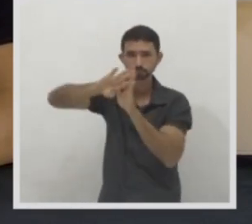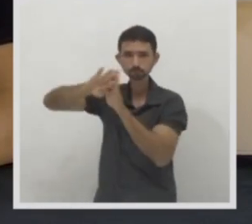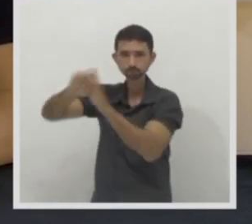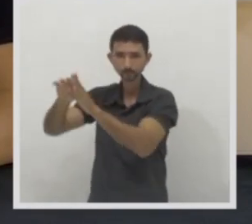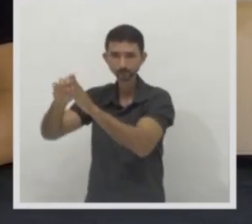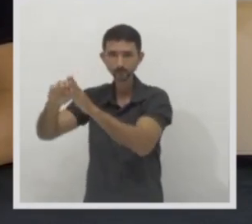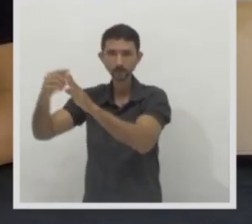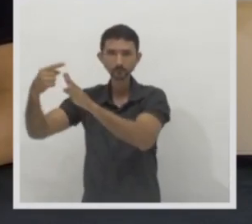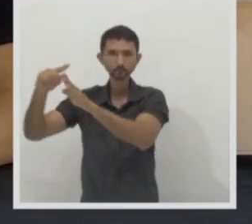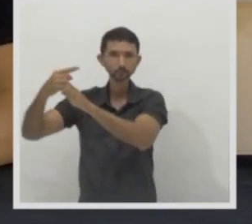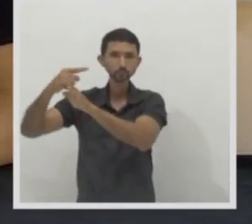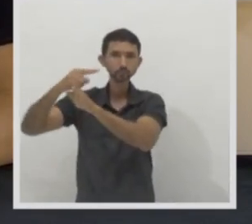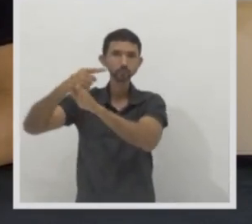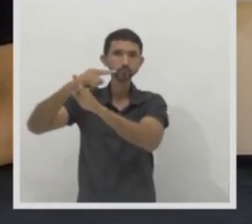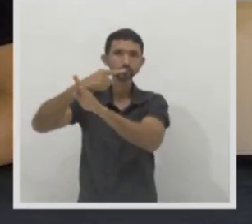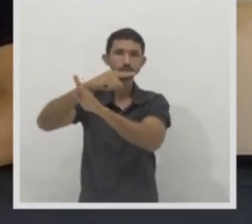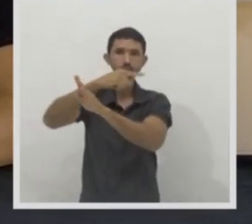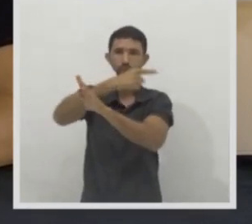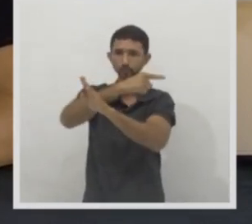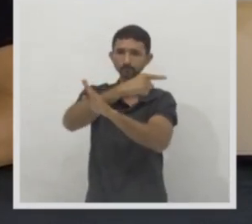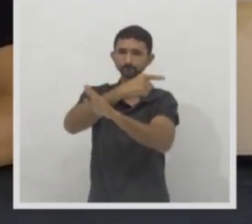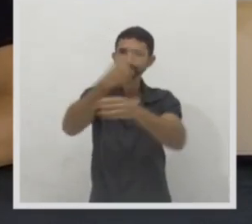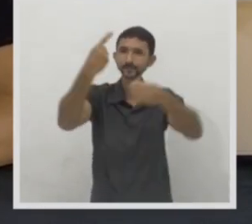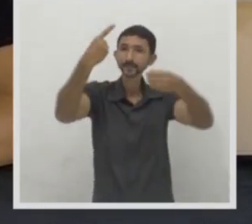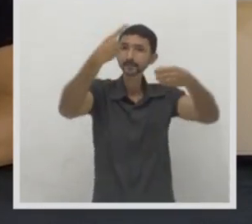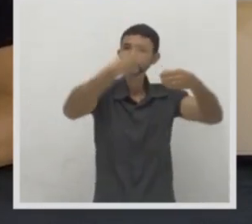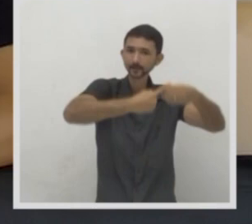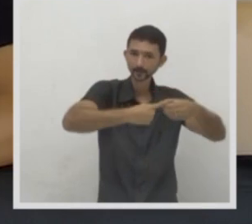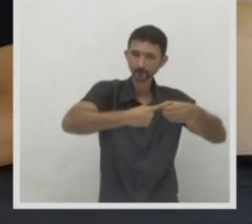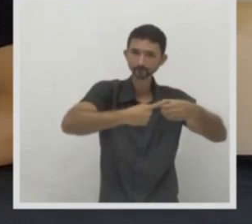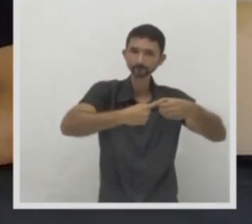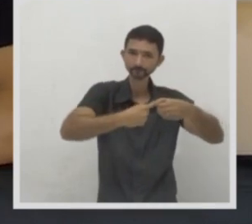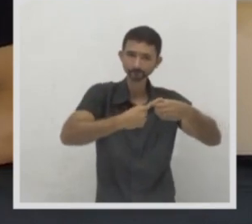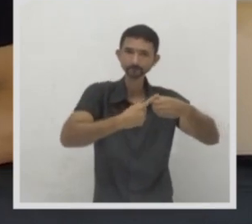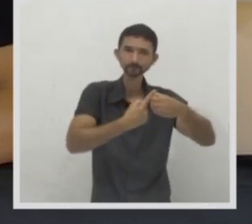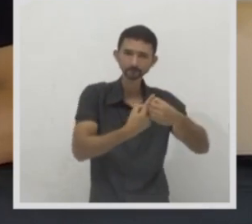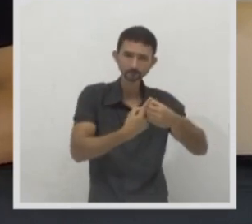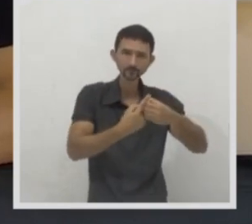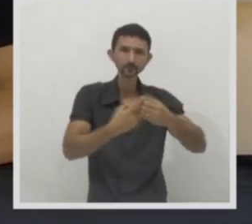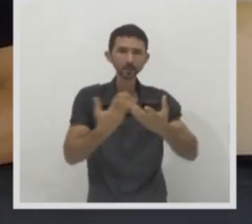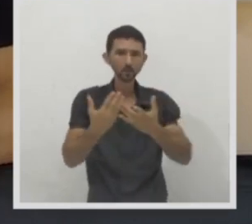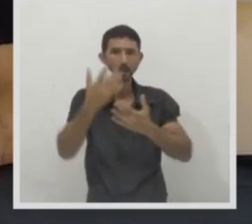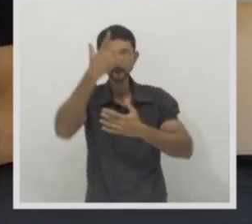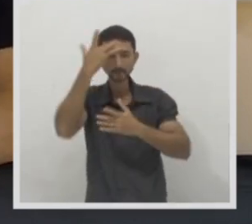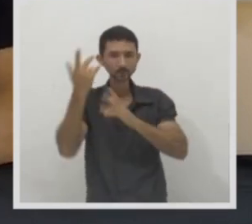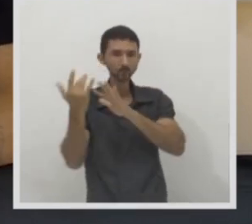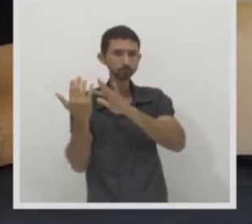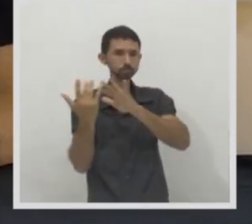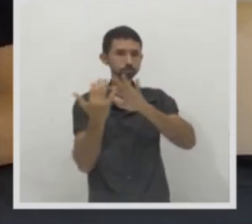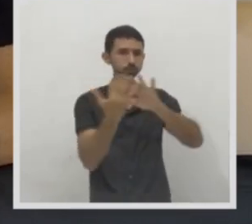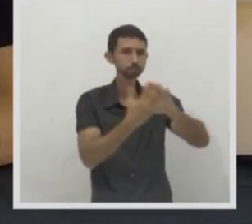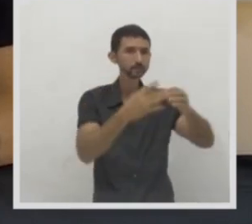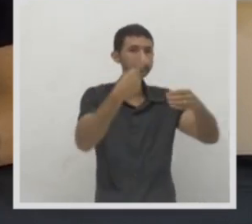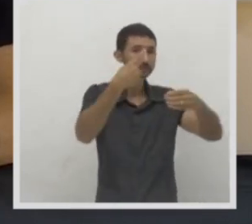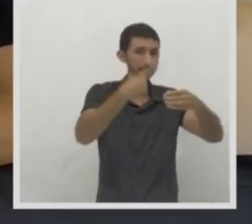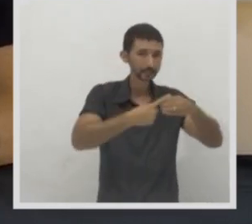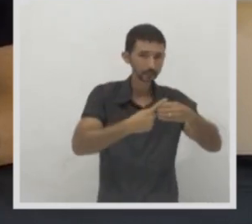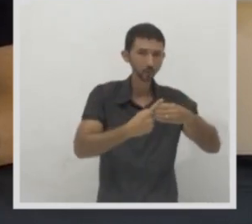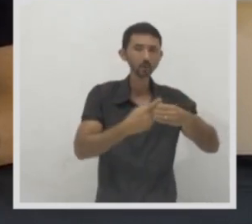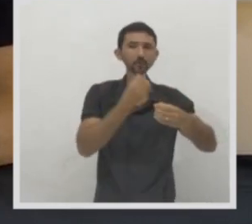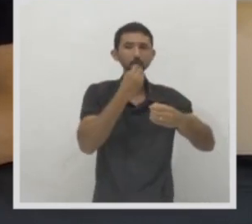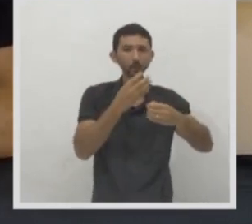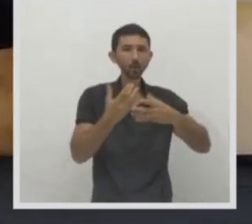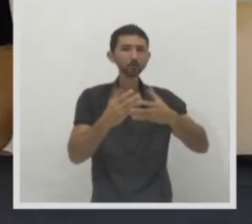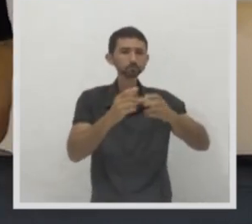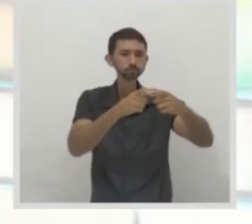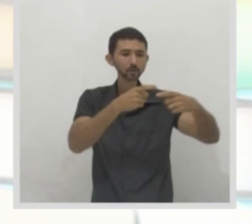foi uma atividade que como foi dito, ela favoreceu a interiorização do povoamento e